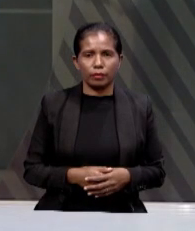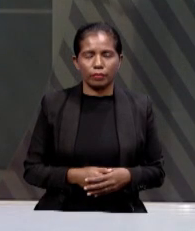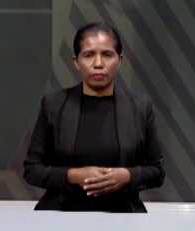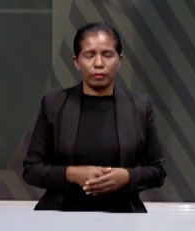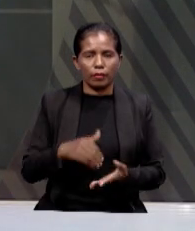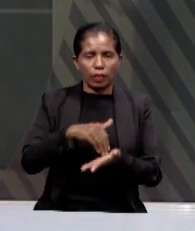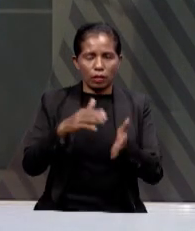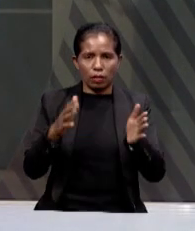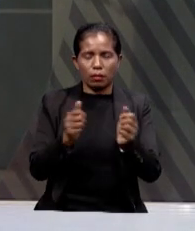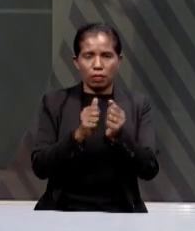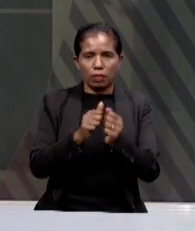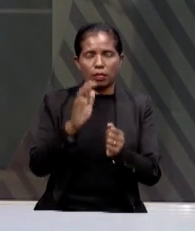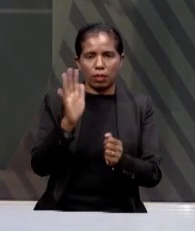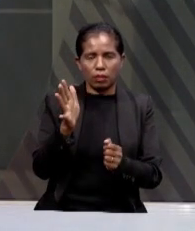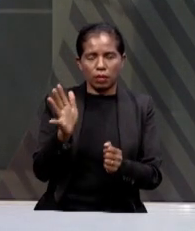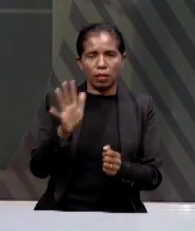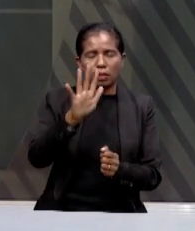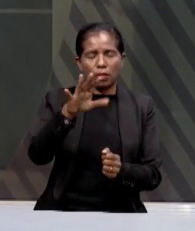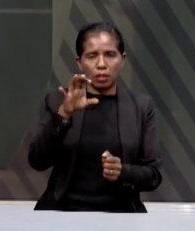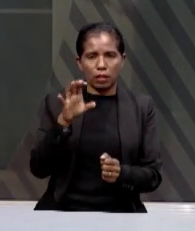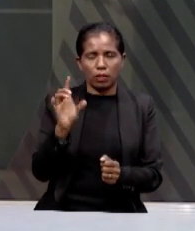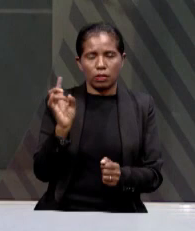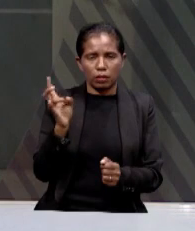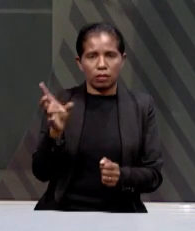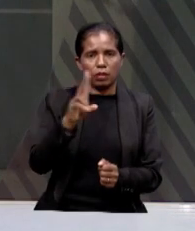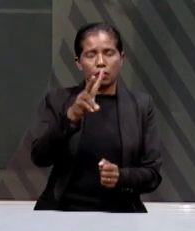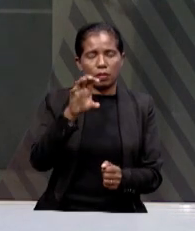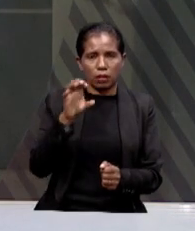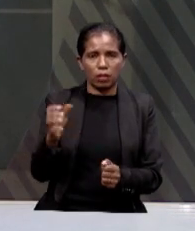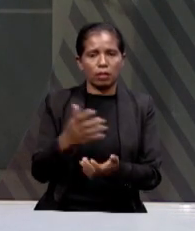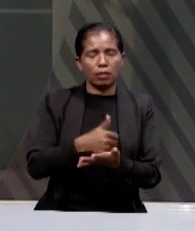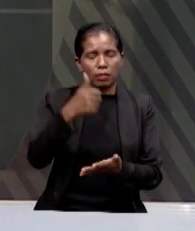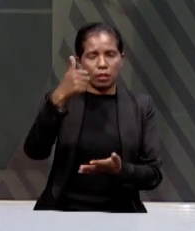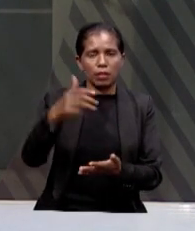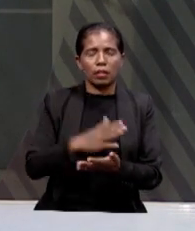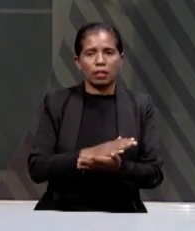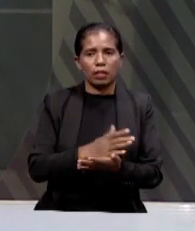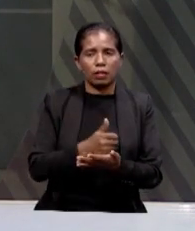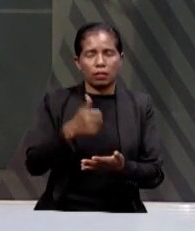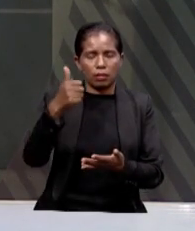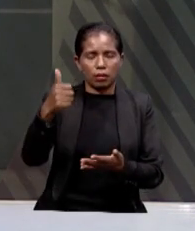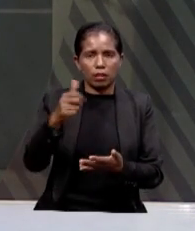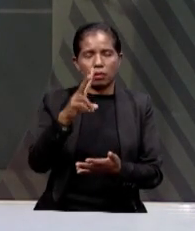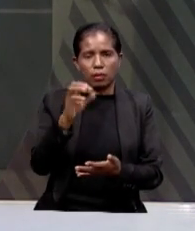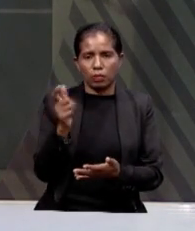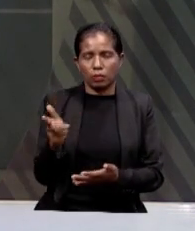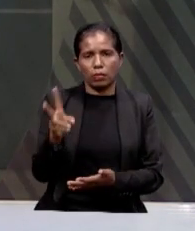Estudante é muito rico, lima recém rito, atos rua rito no recém, passa aí exame nacional, ano letivo, rico rua, recém